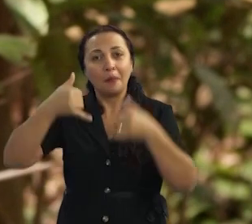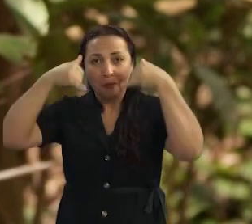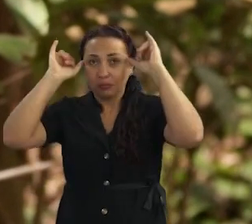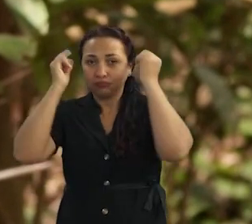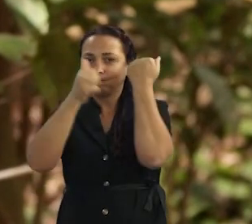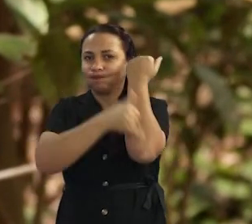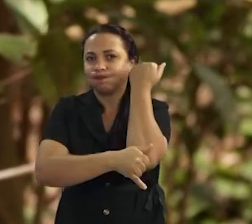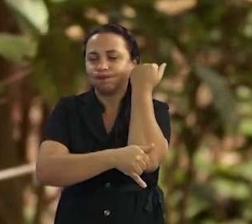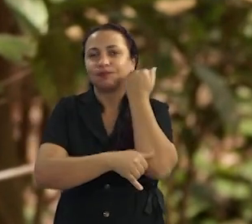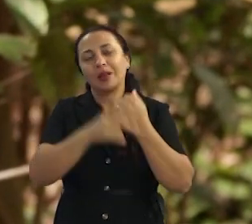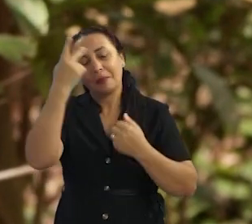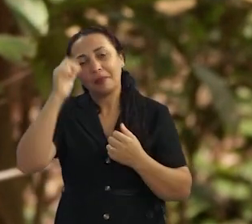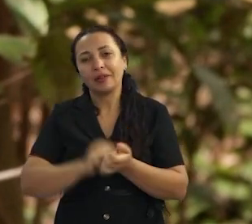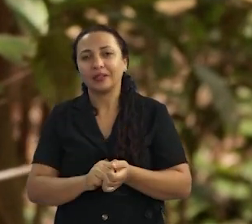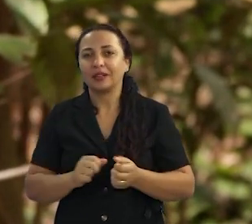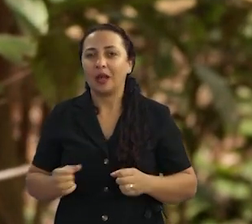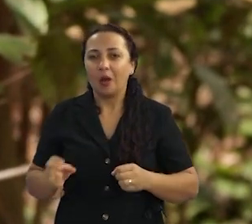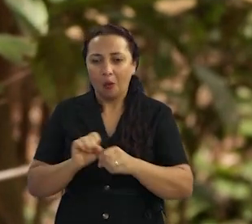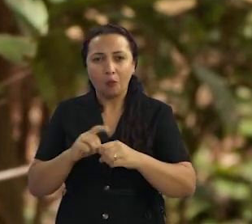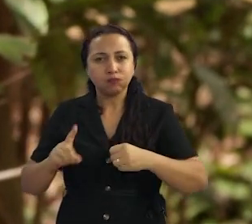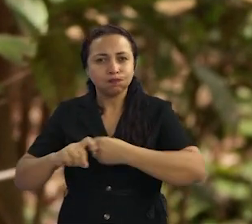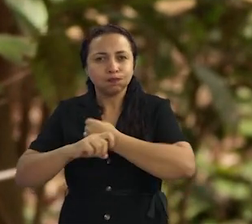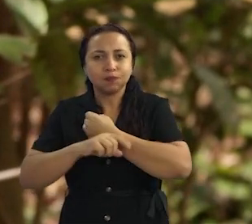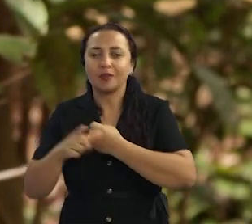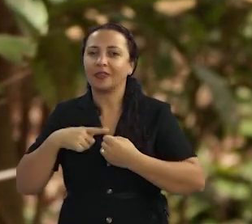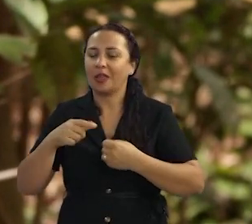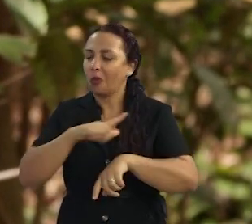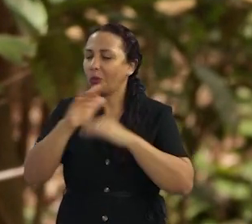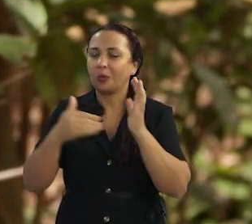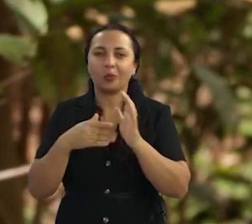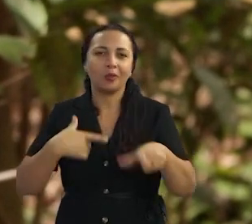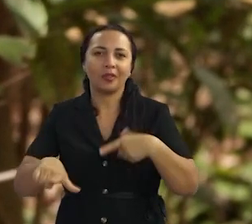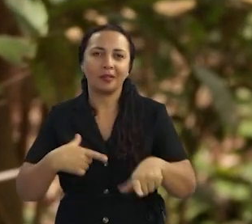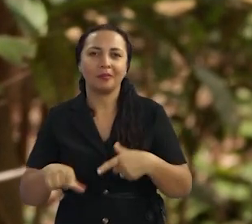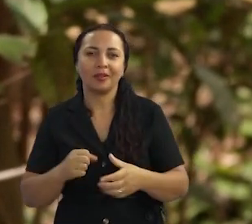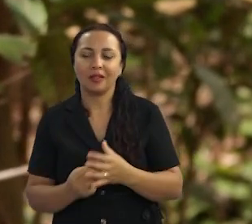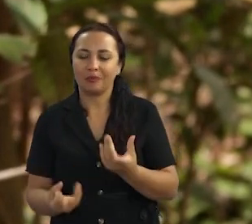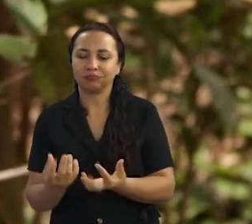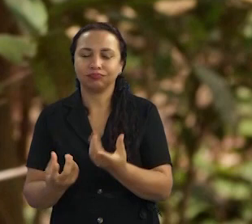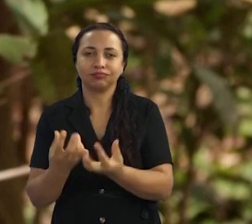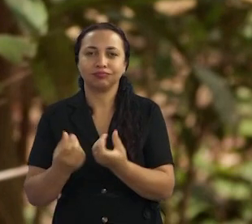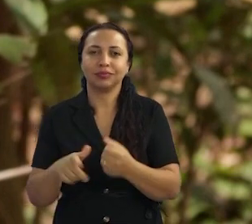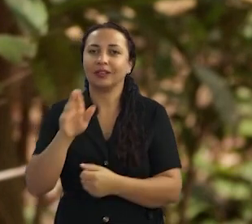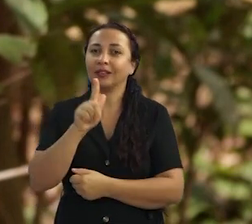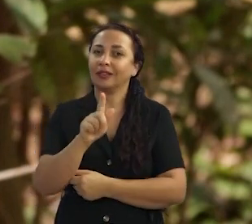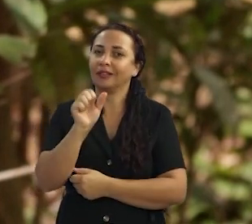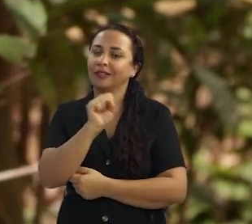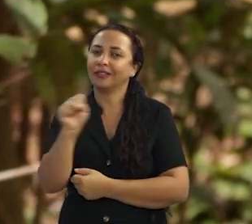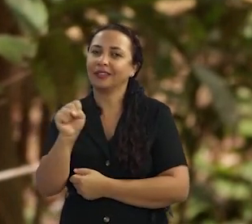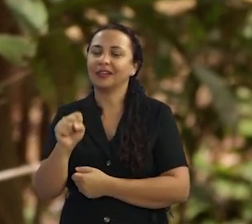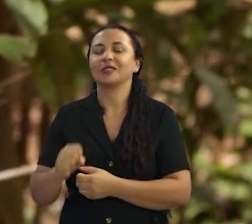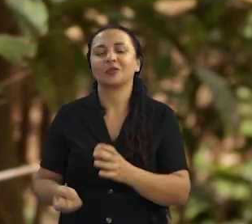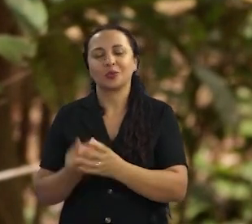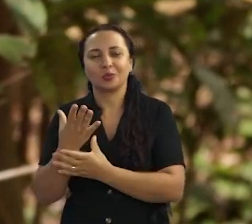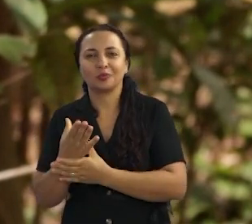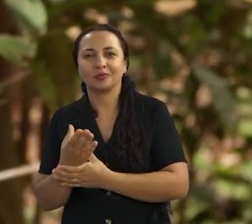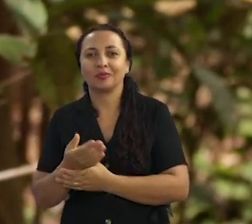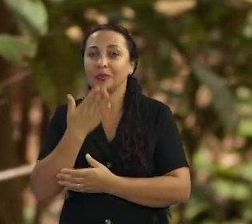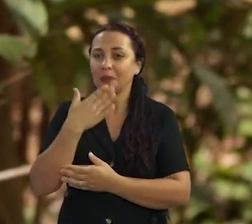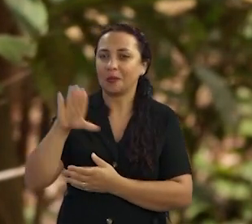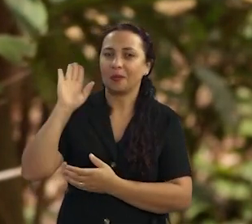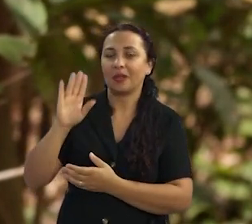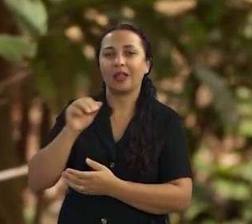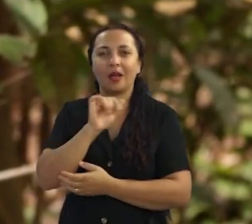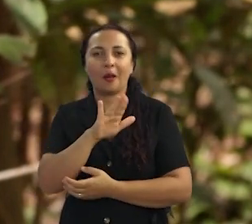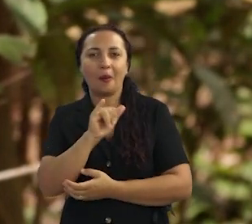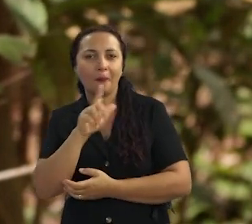são pontos de partida para que um fungo realize todo o trabalho. E é no processo de fermentação que o gás é produzido. Uma das